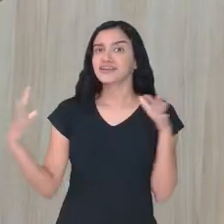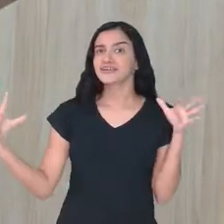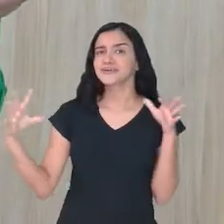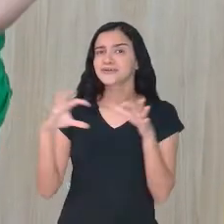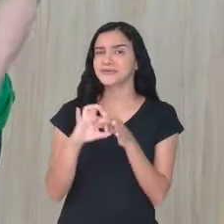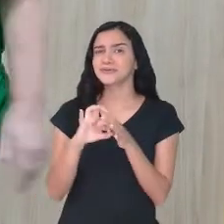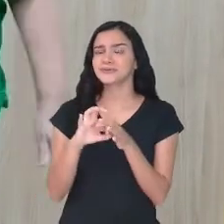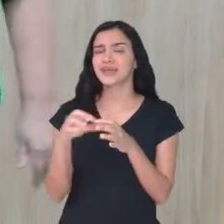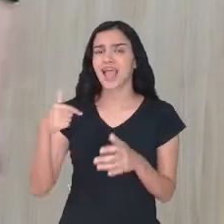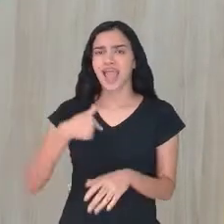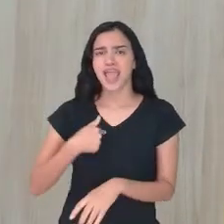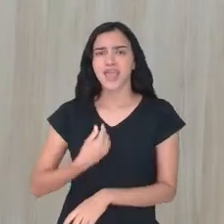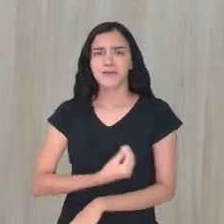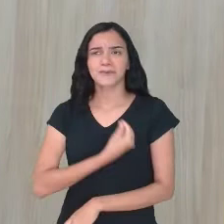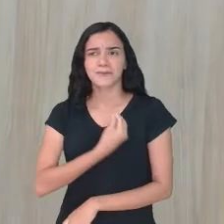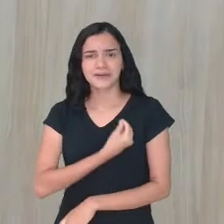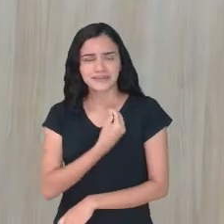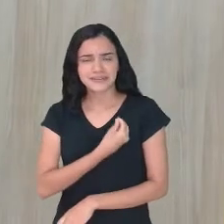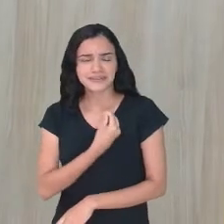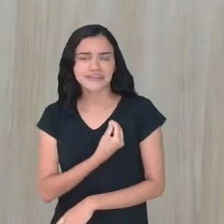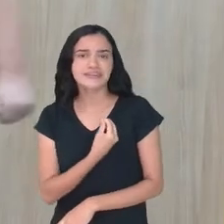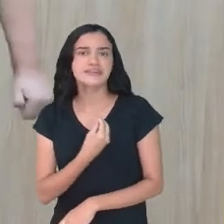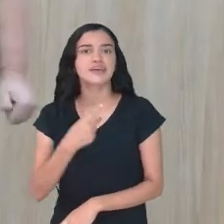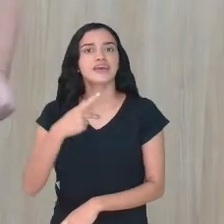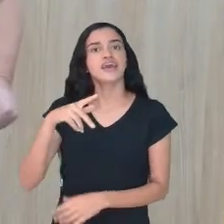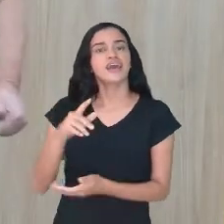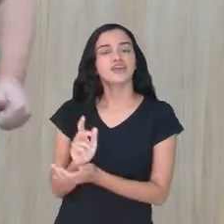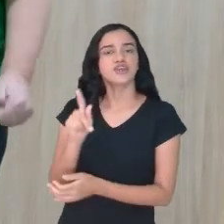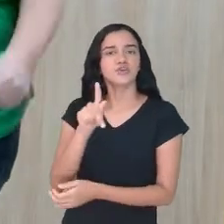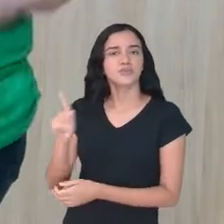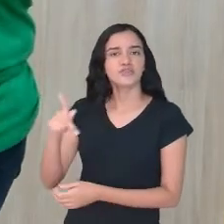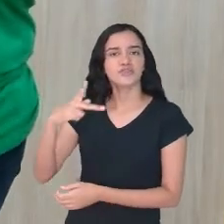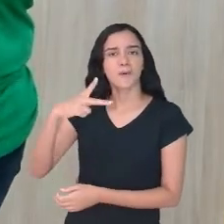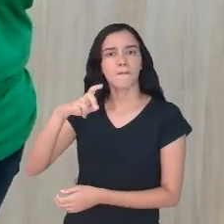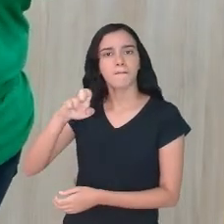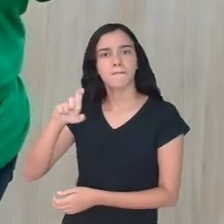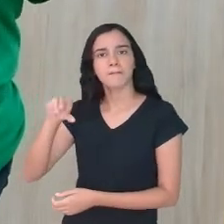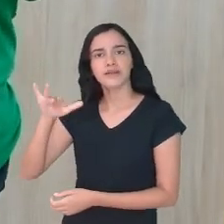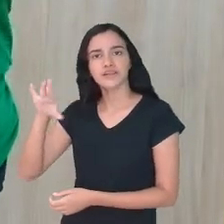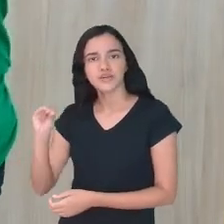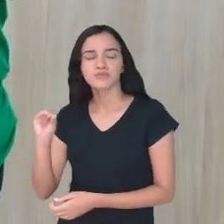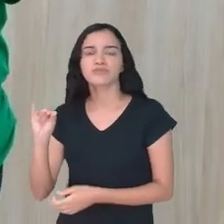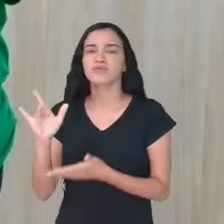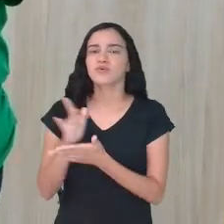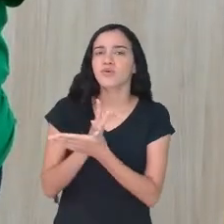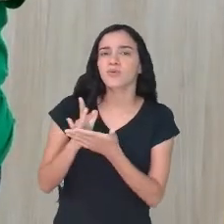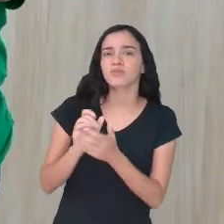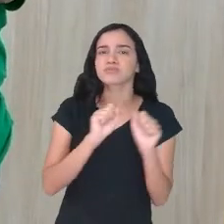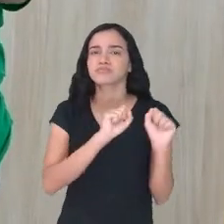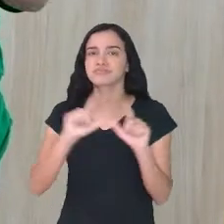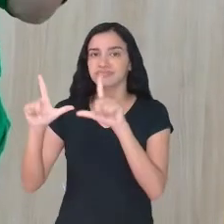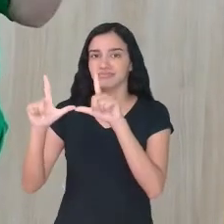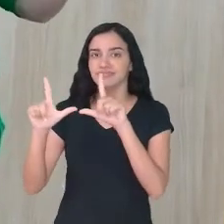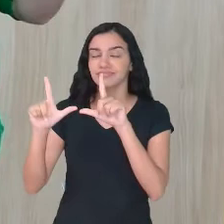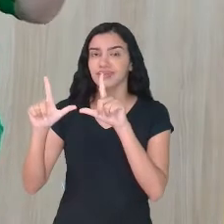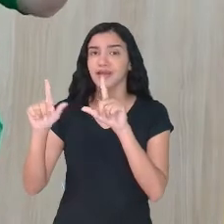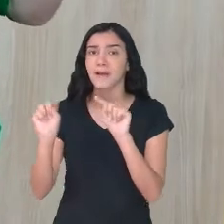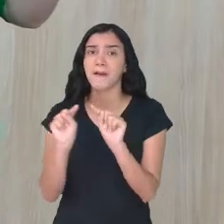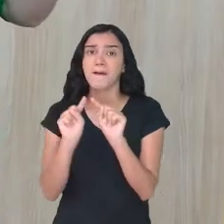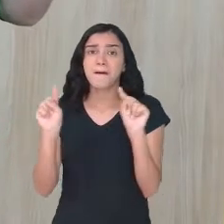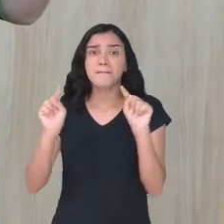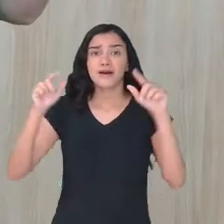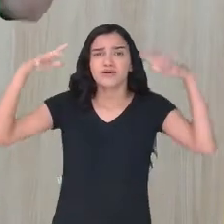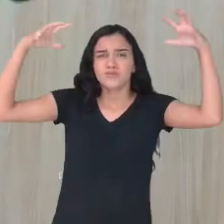no presencial e Pedro em alguns dos slides que a gente vai apresentar. A aula é de Pedro, mas não deu, a